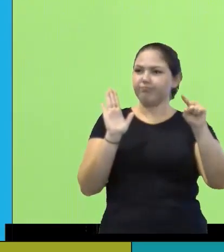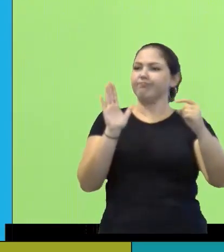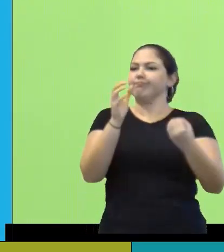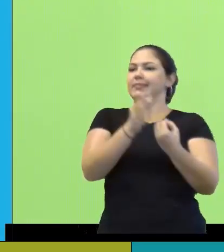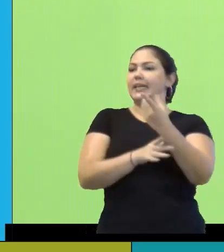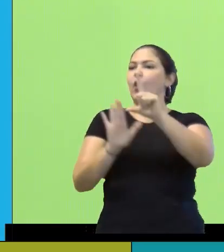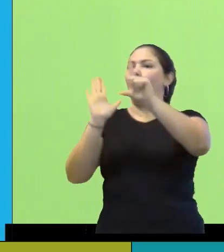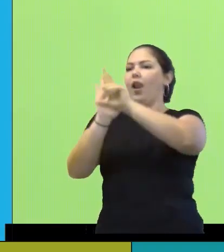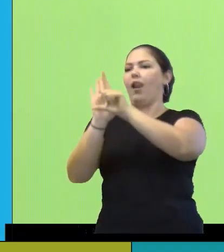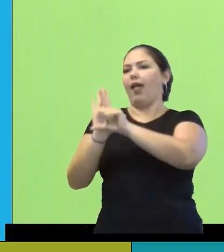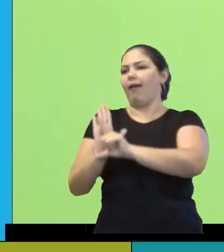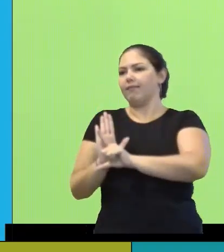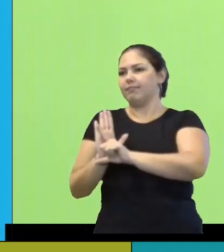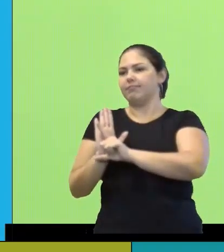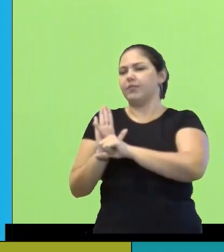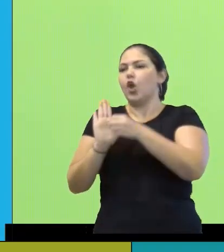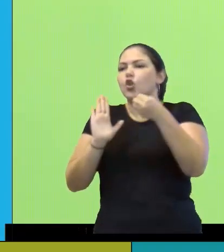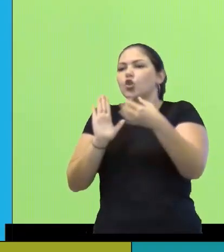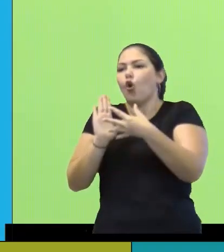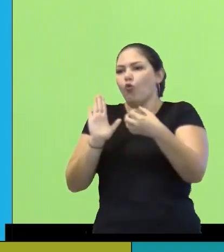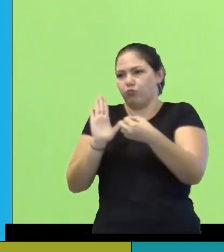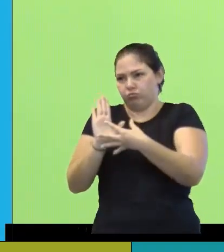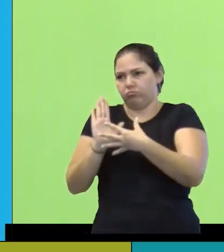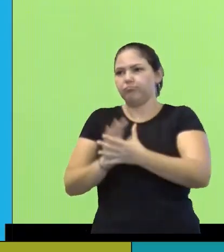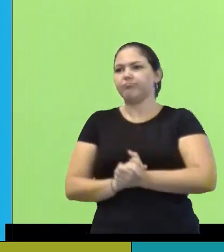seja centralizado nas mãos do